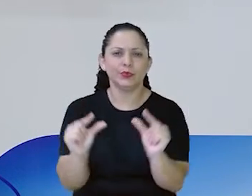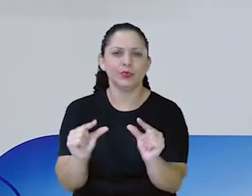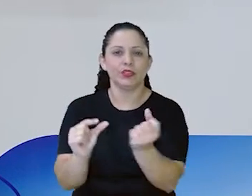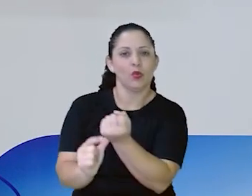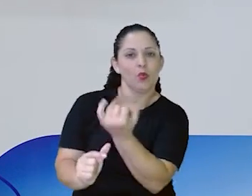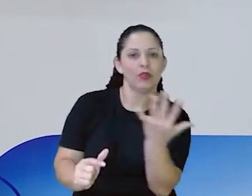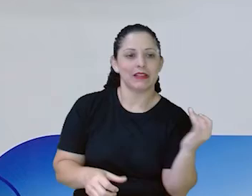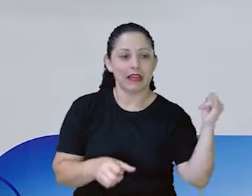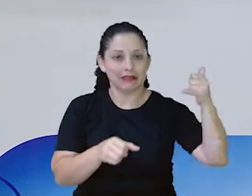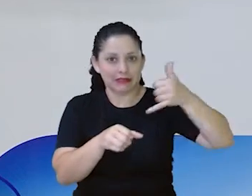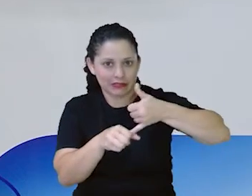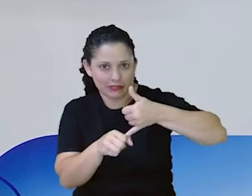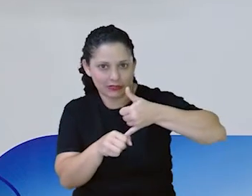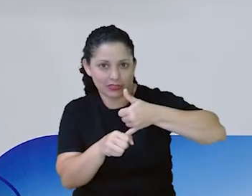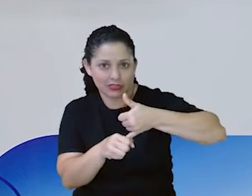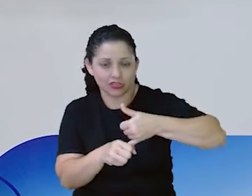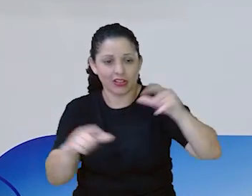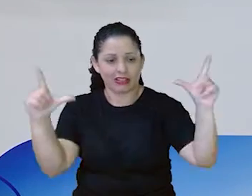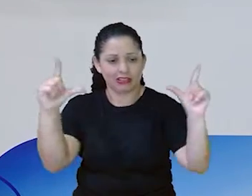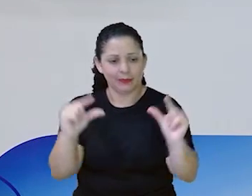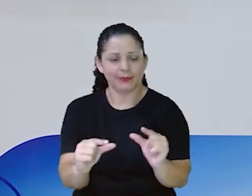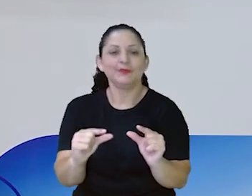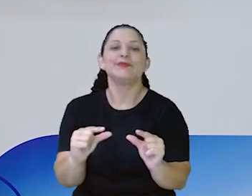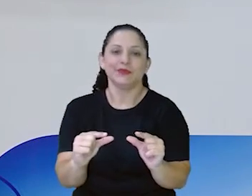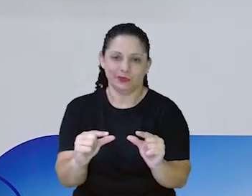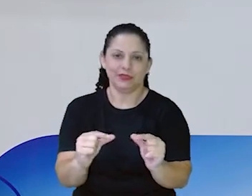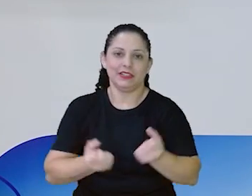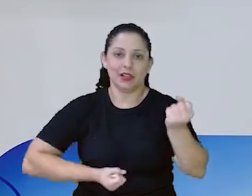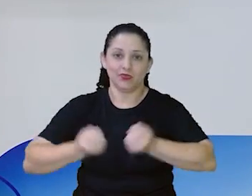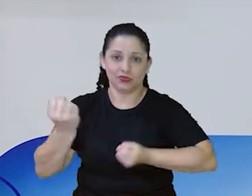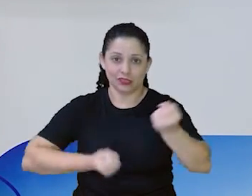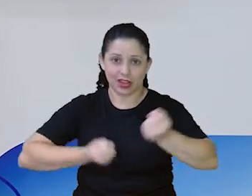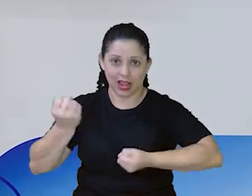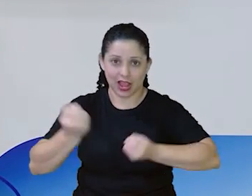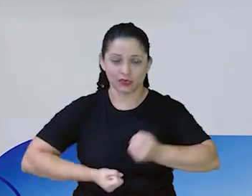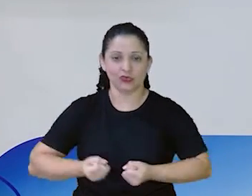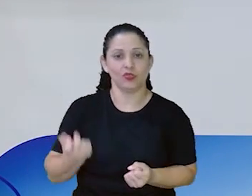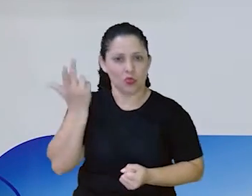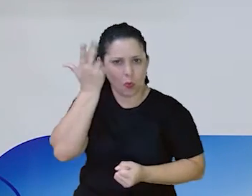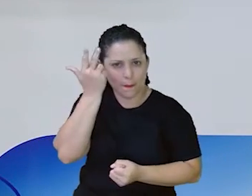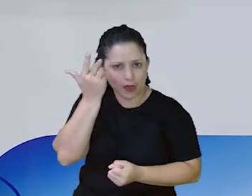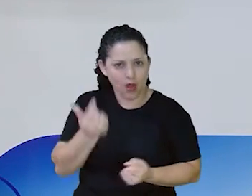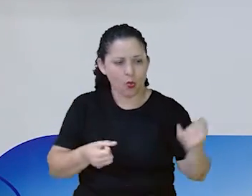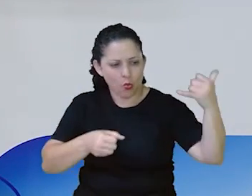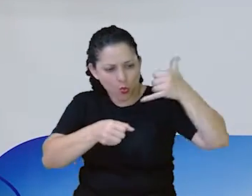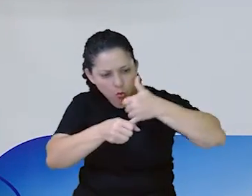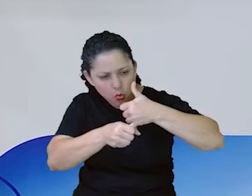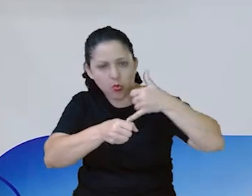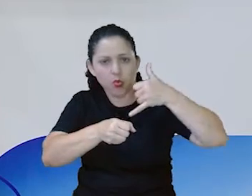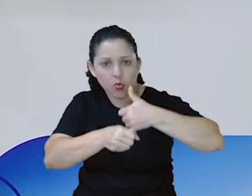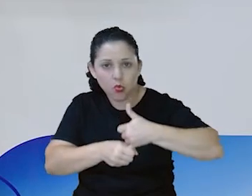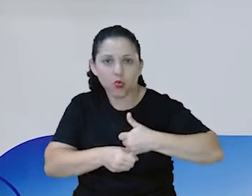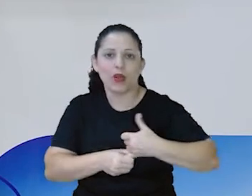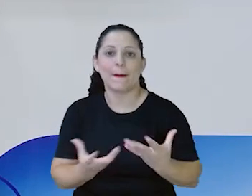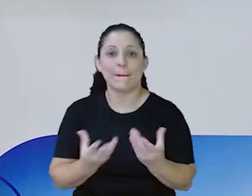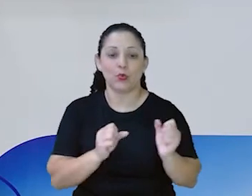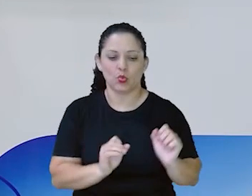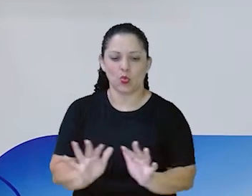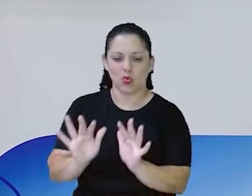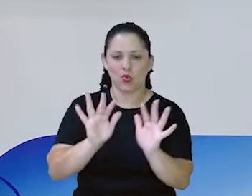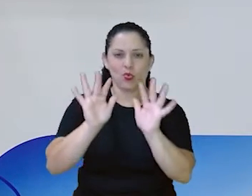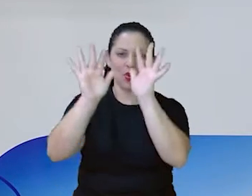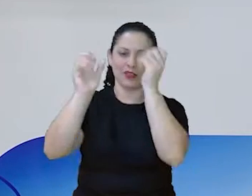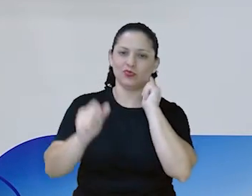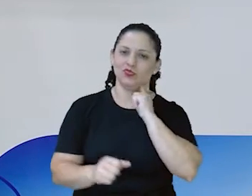são colocados no ar, grandes gases poluentes, nos carros normais que nós conhecemos. Então, a gente precisa começar realmente